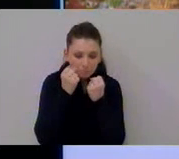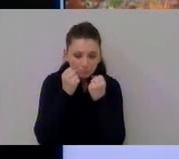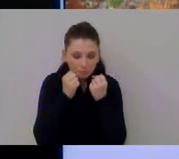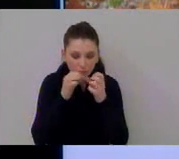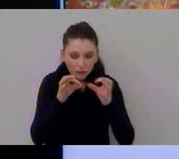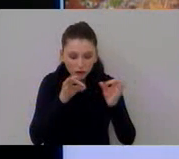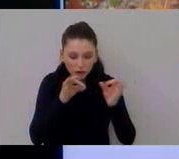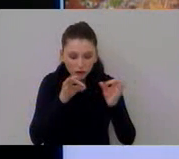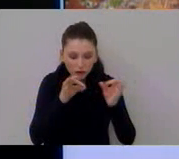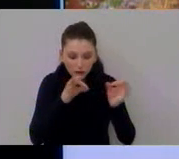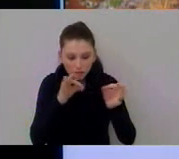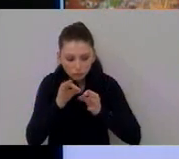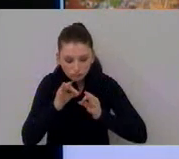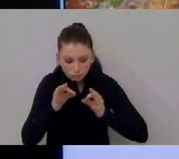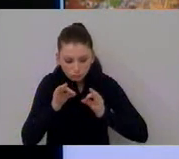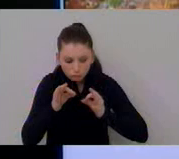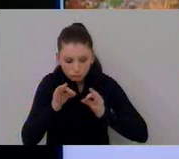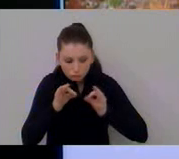ela